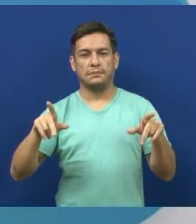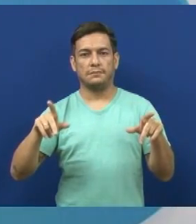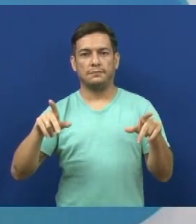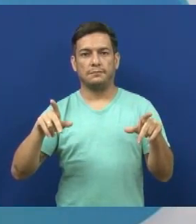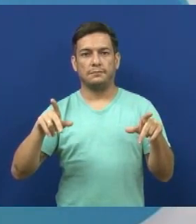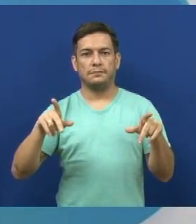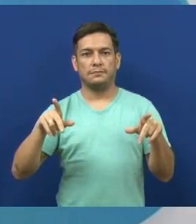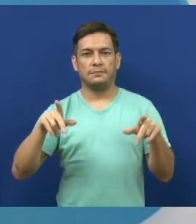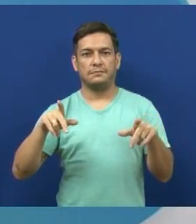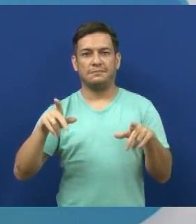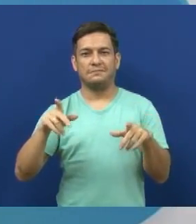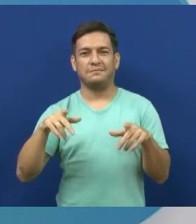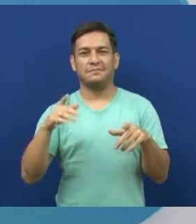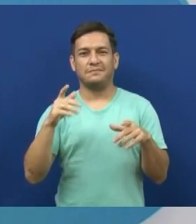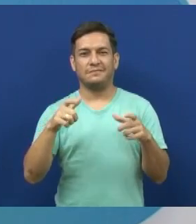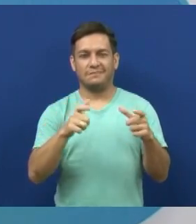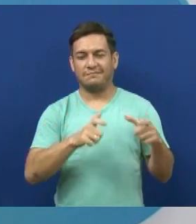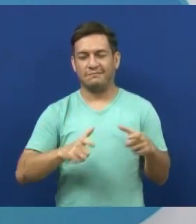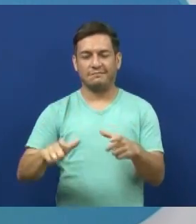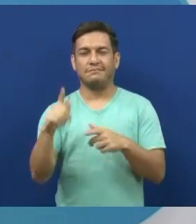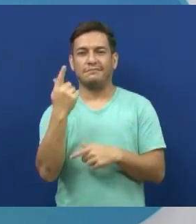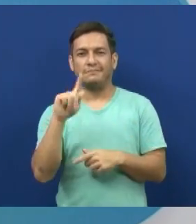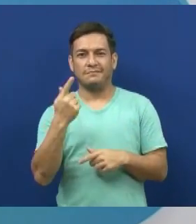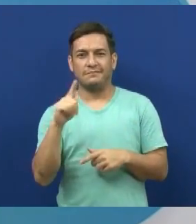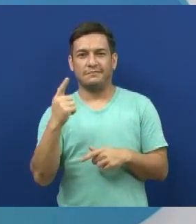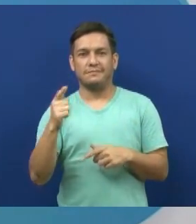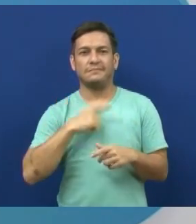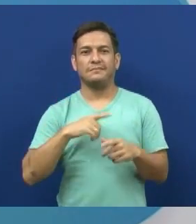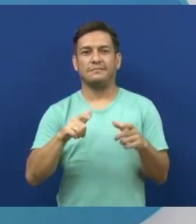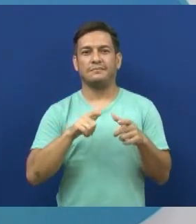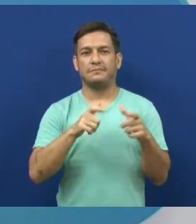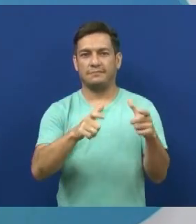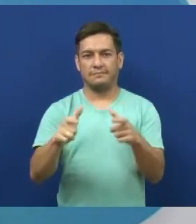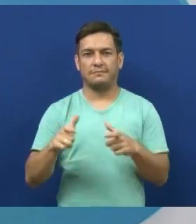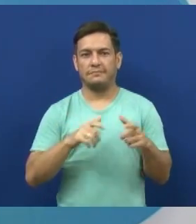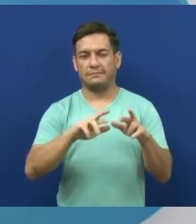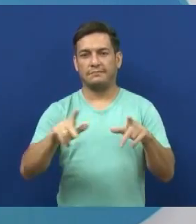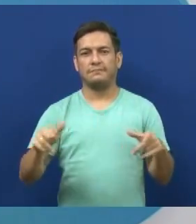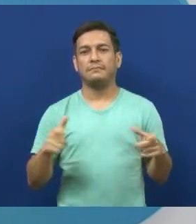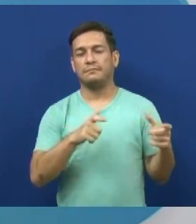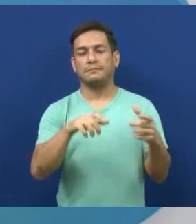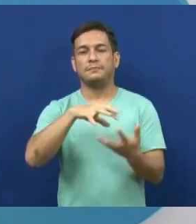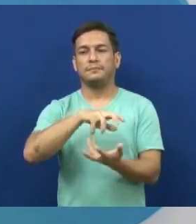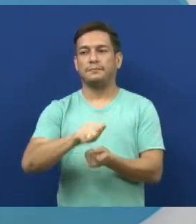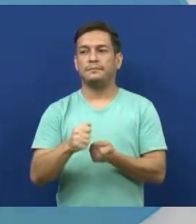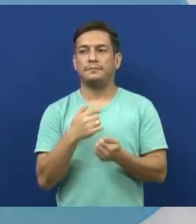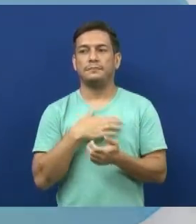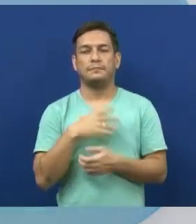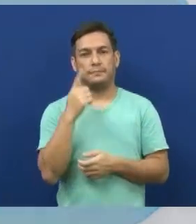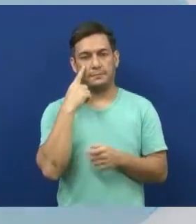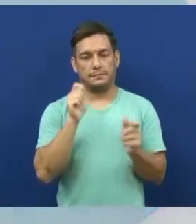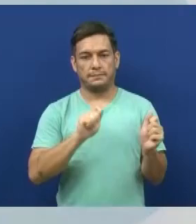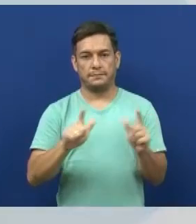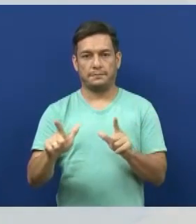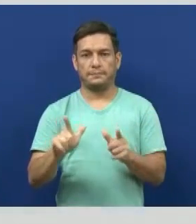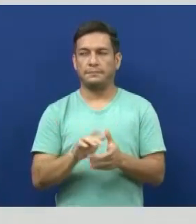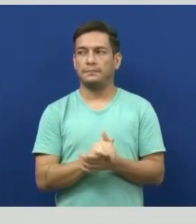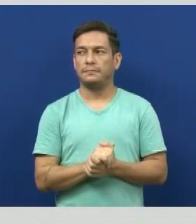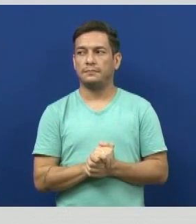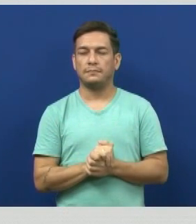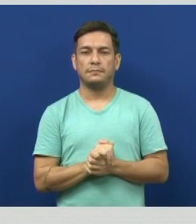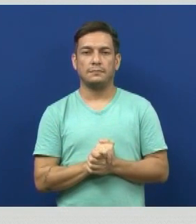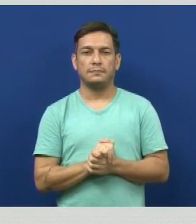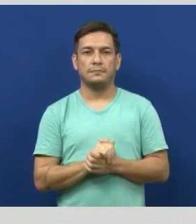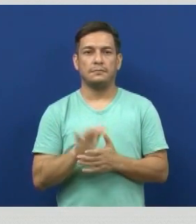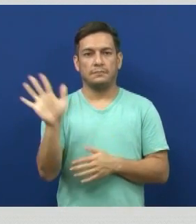em consideração aos aspectos geográficos dos diferentes lugares da Terra, tá? Vamos para o slide novamente.